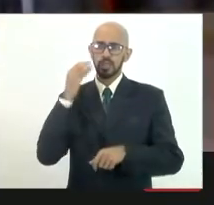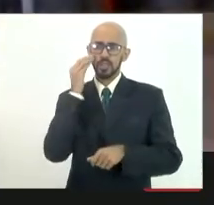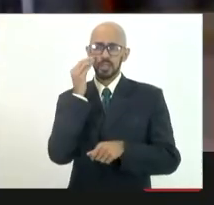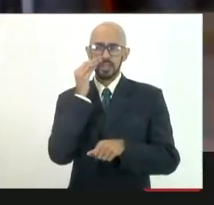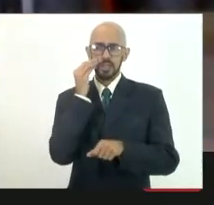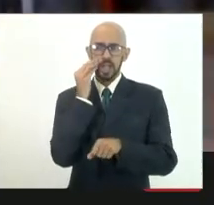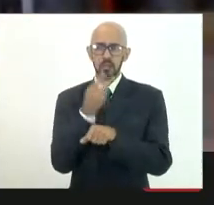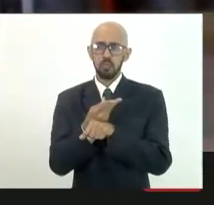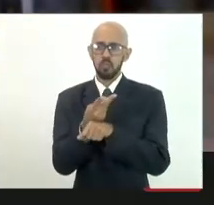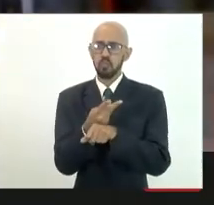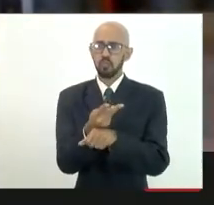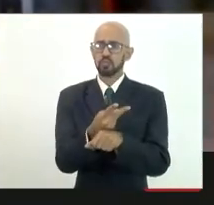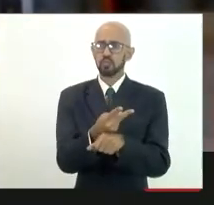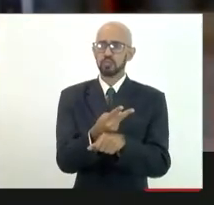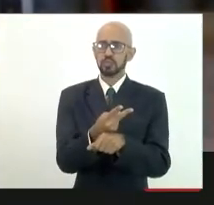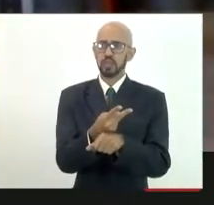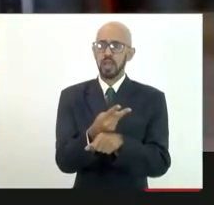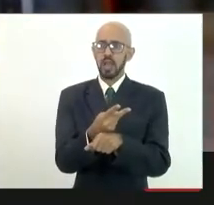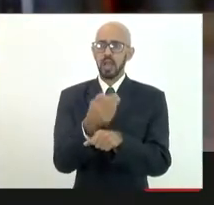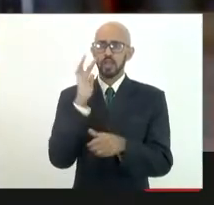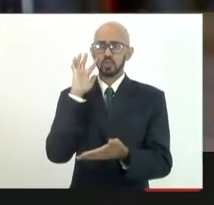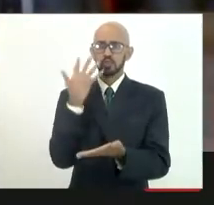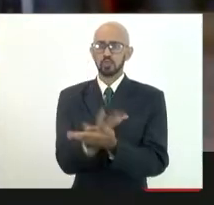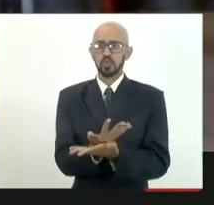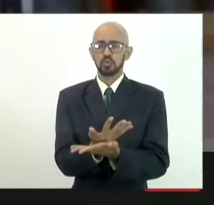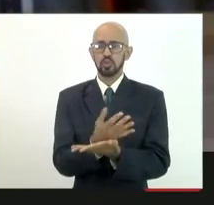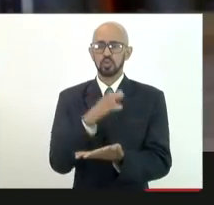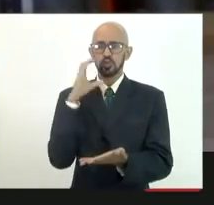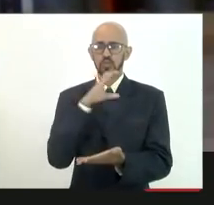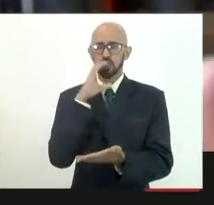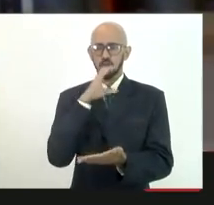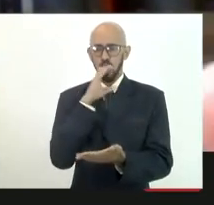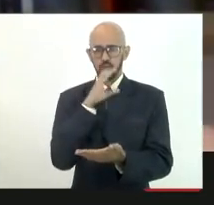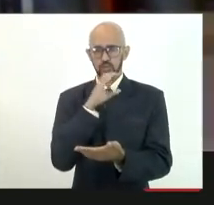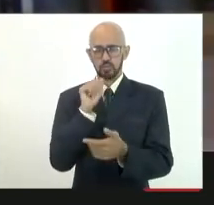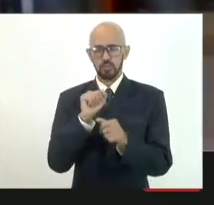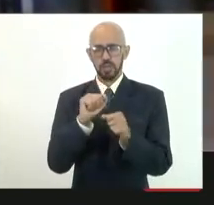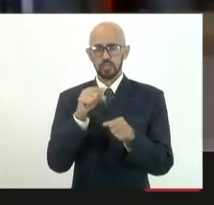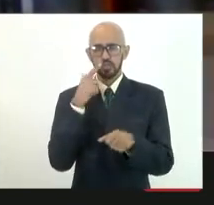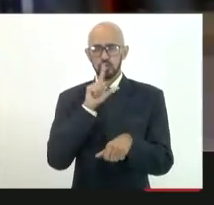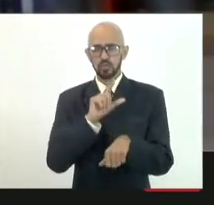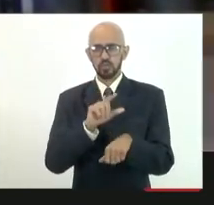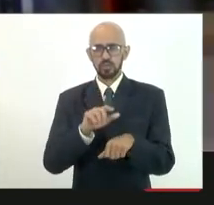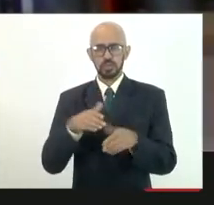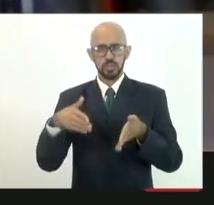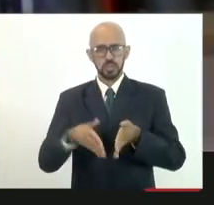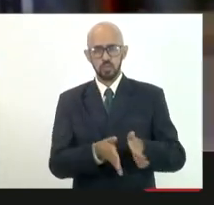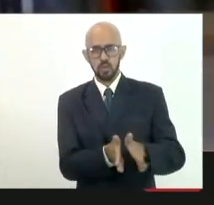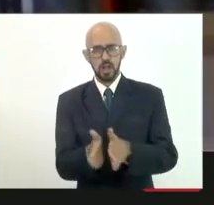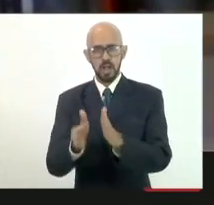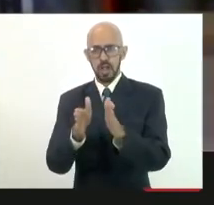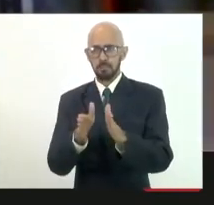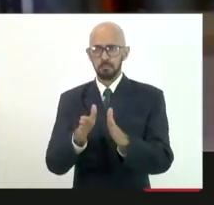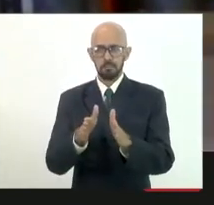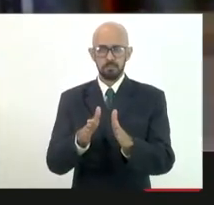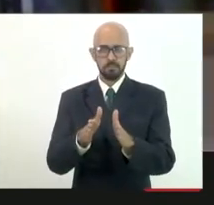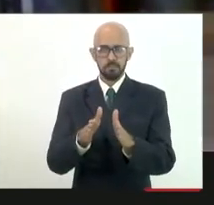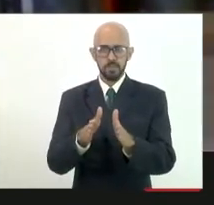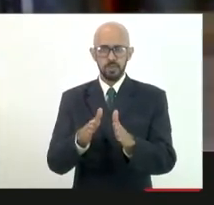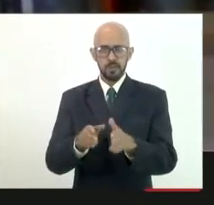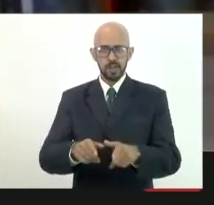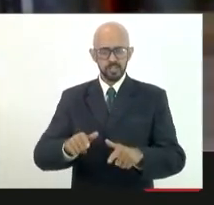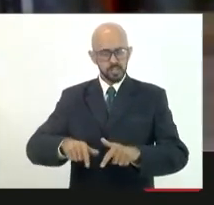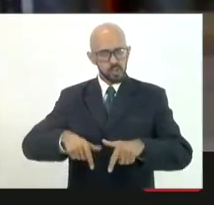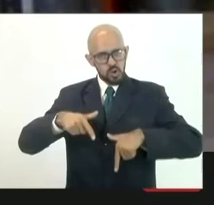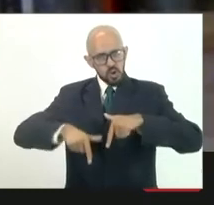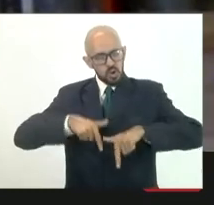buscar medidas imediatas para, de alguma forma, direcionar a condução do enfrentamento